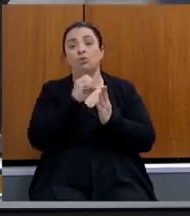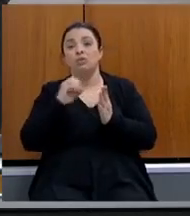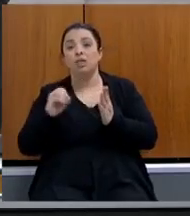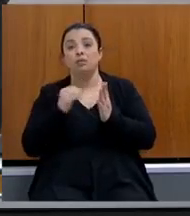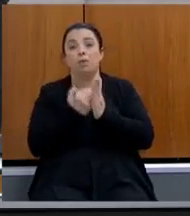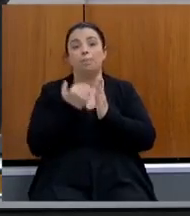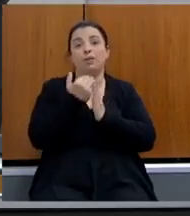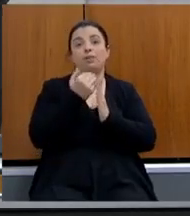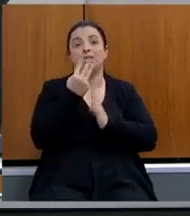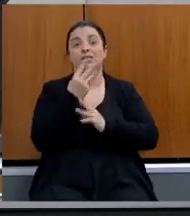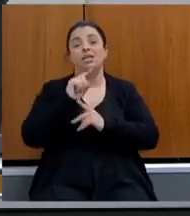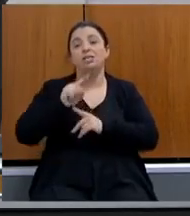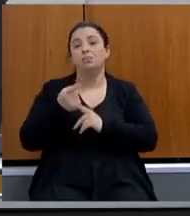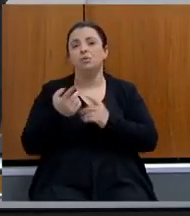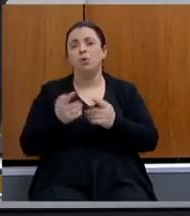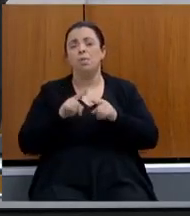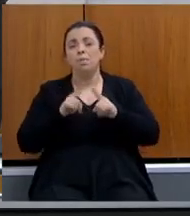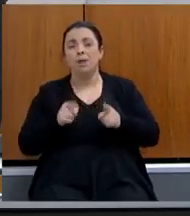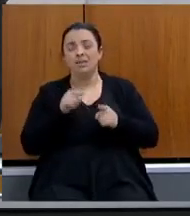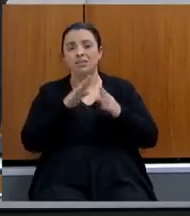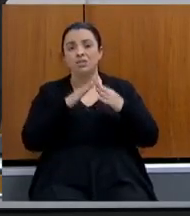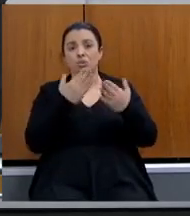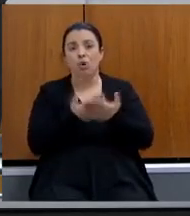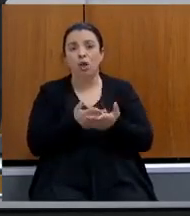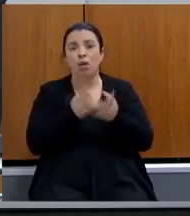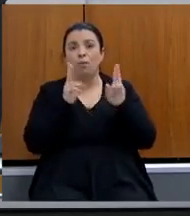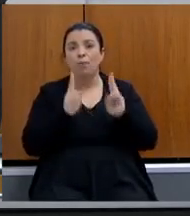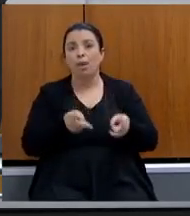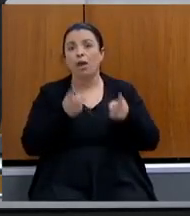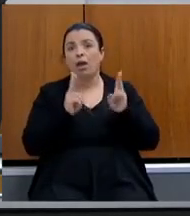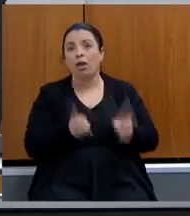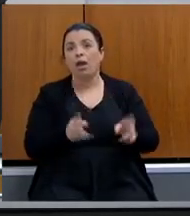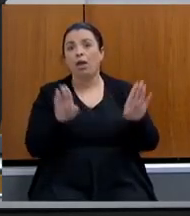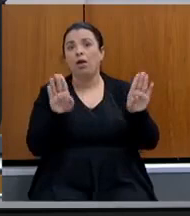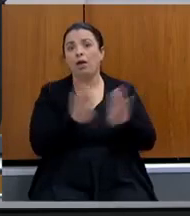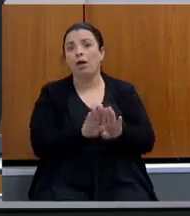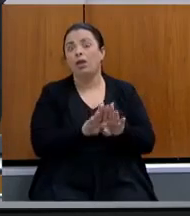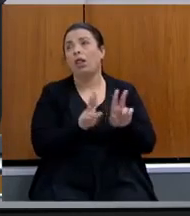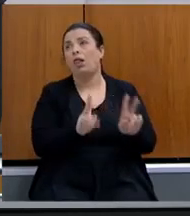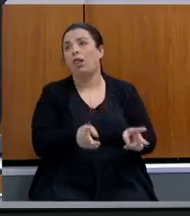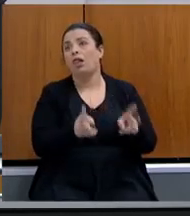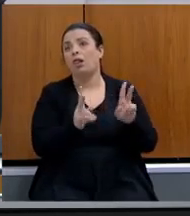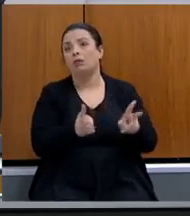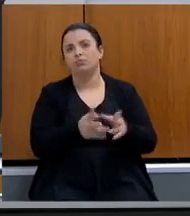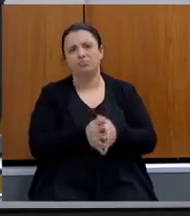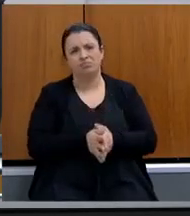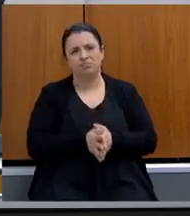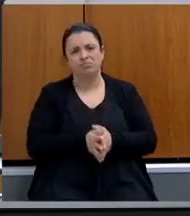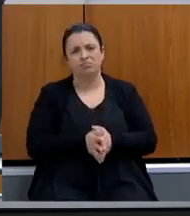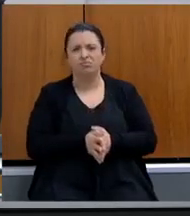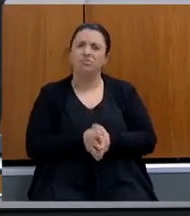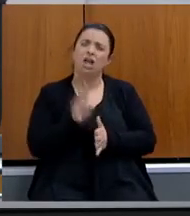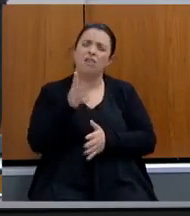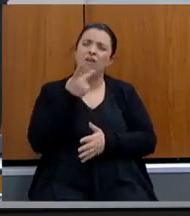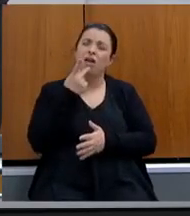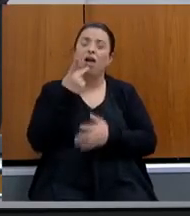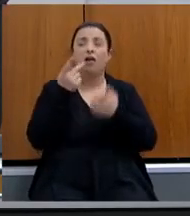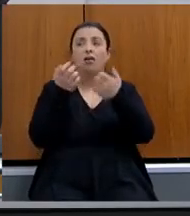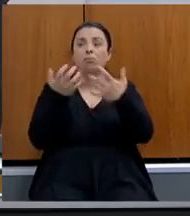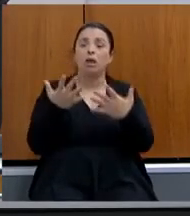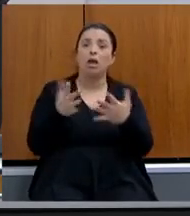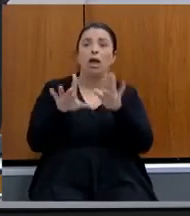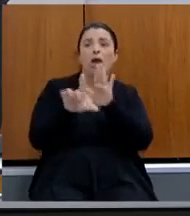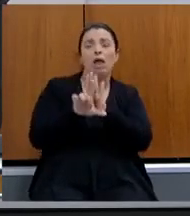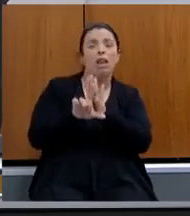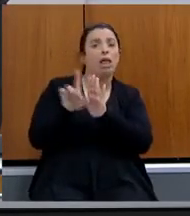escolas não estão funcionando bom então assim acho que não é só falar assim a lei não deixa a gente